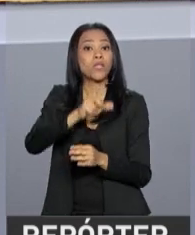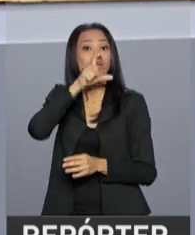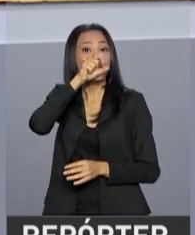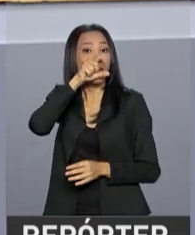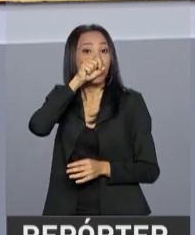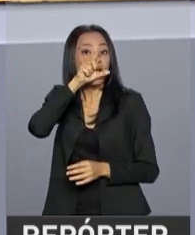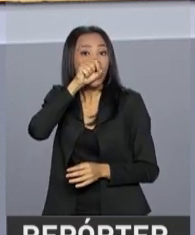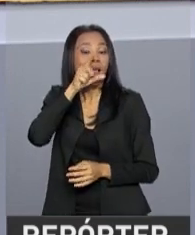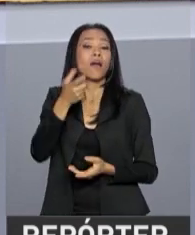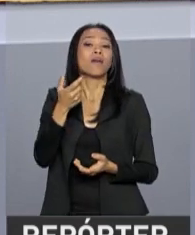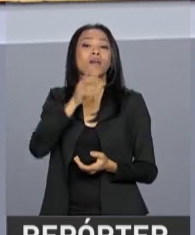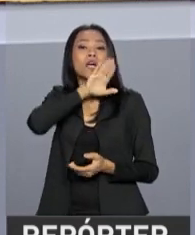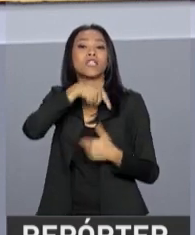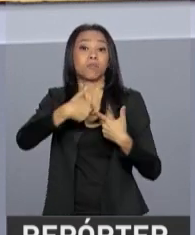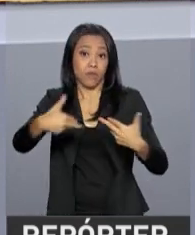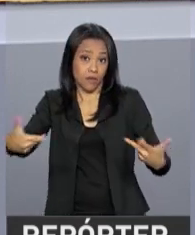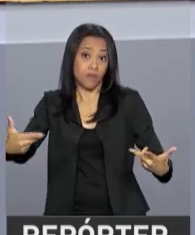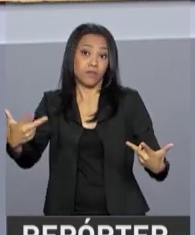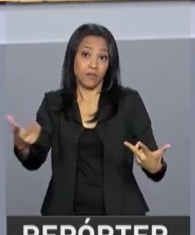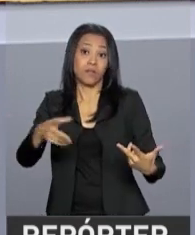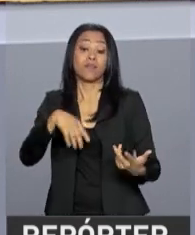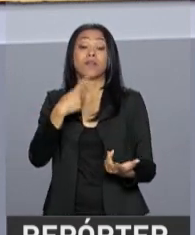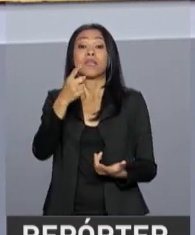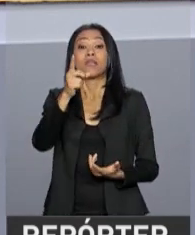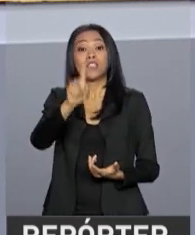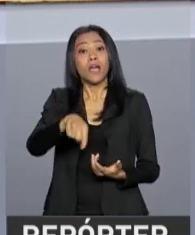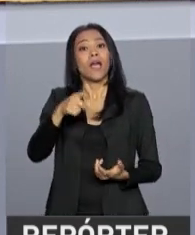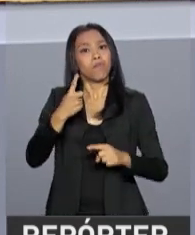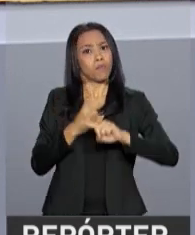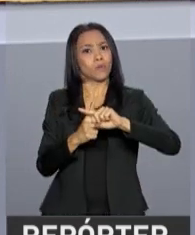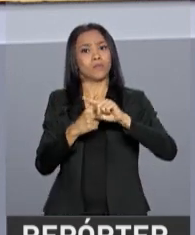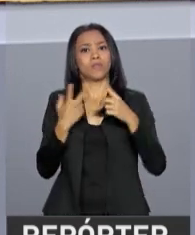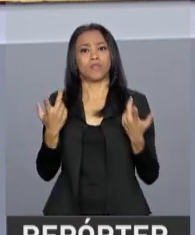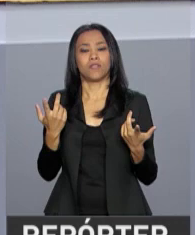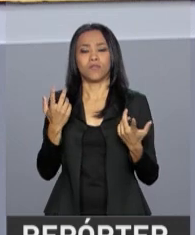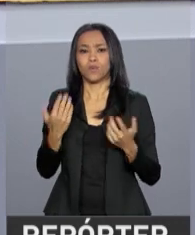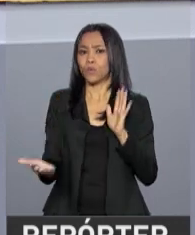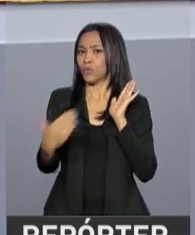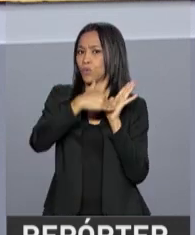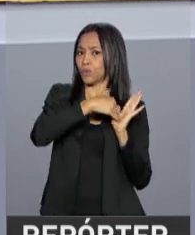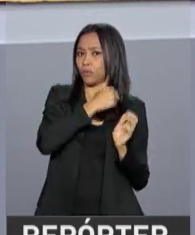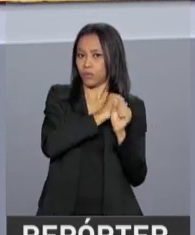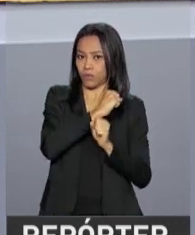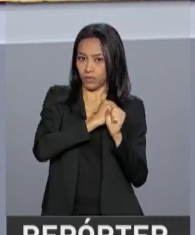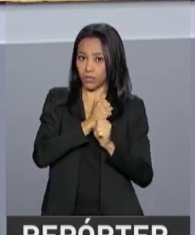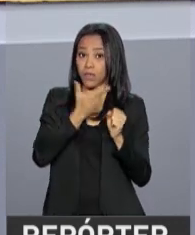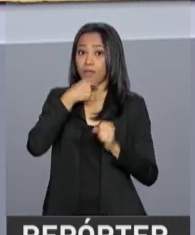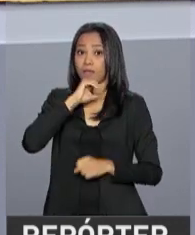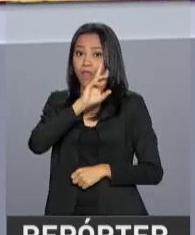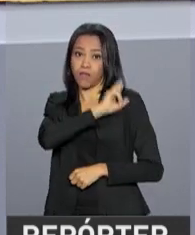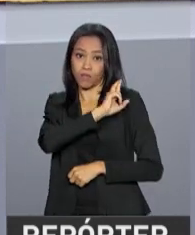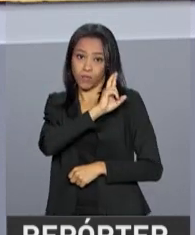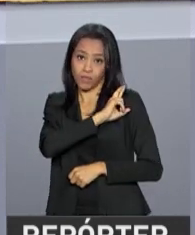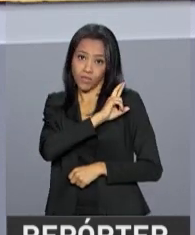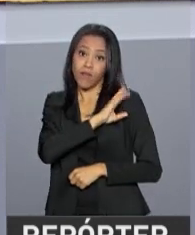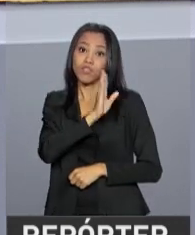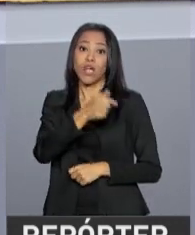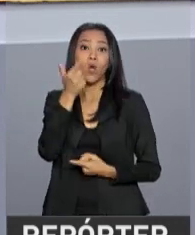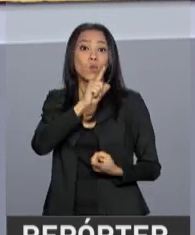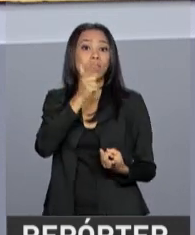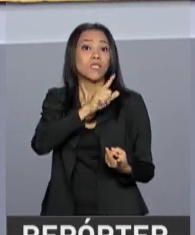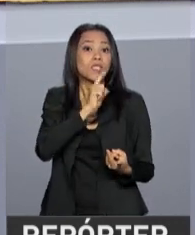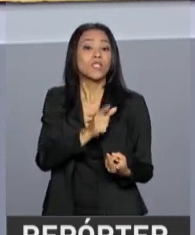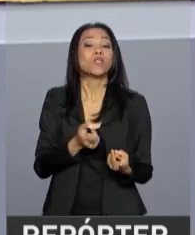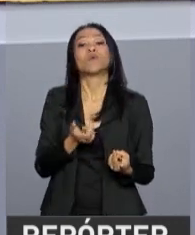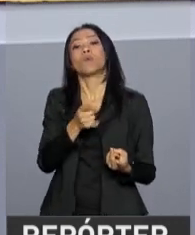existe desde 2010 e já mostra resultados positivos nos últimos anos os responsáveis pelo programa já conseguiram tirar uma